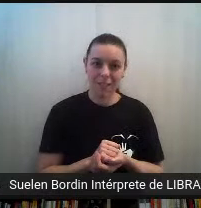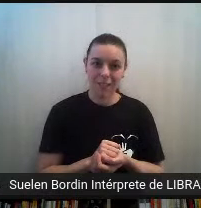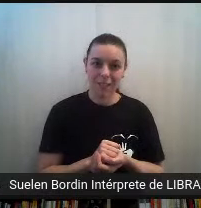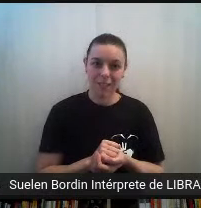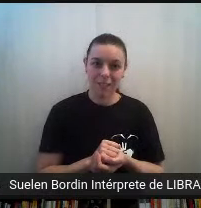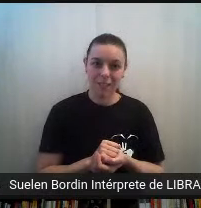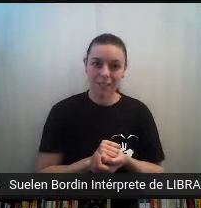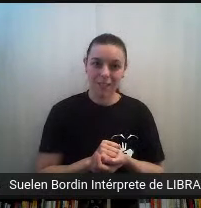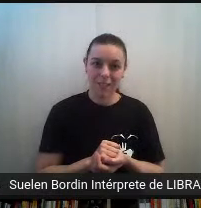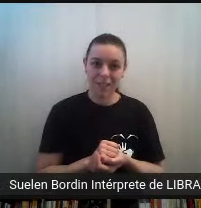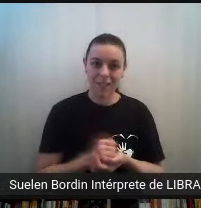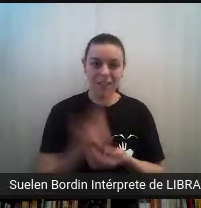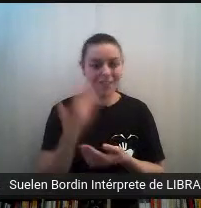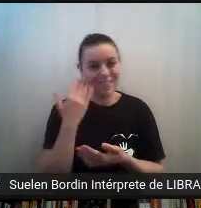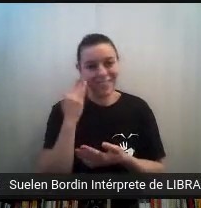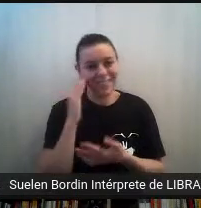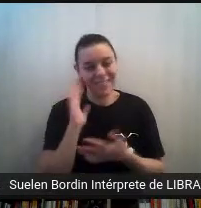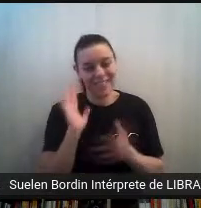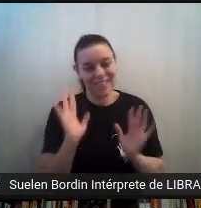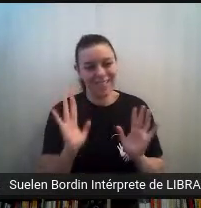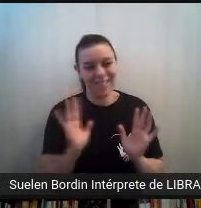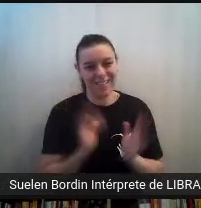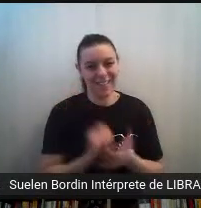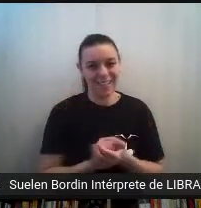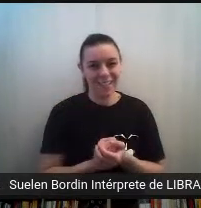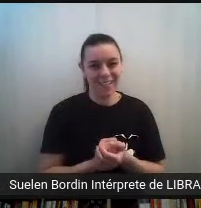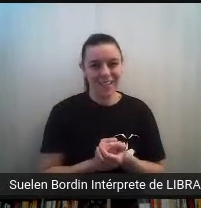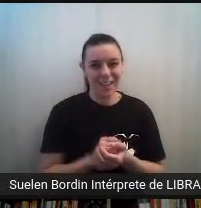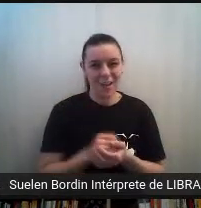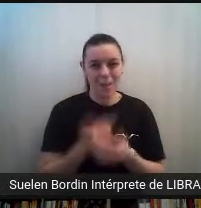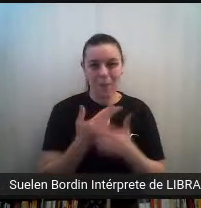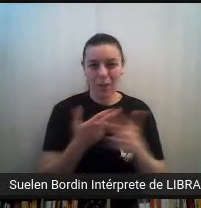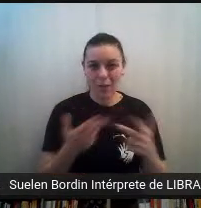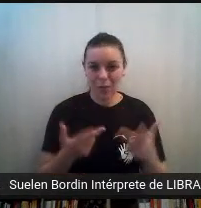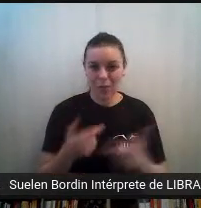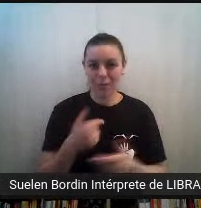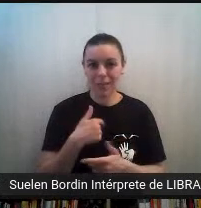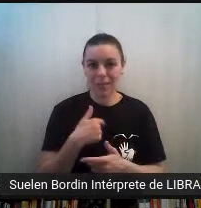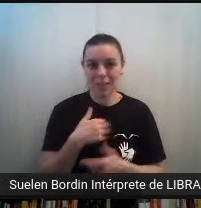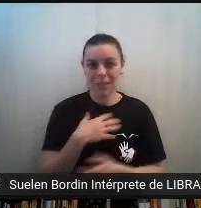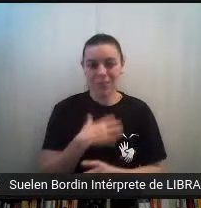Eu não sei. É uma coisa que me deixa muito feliz.